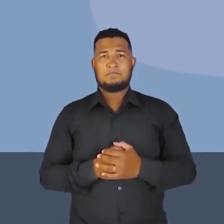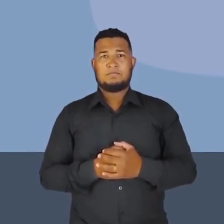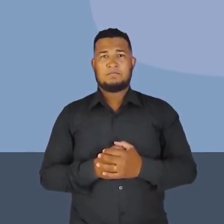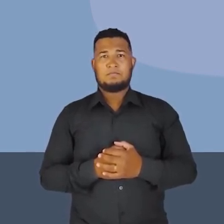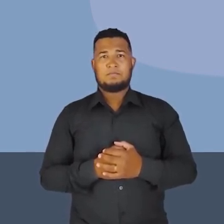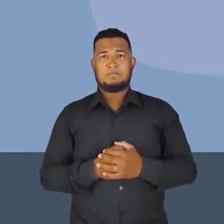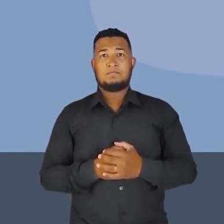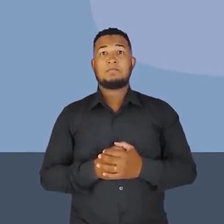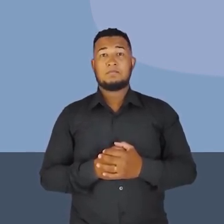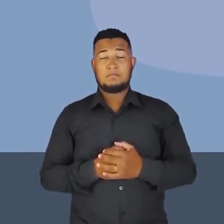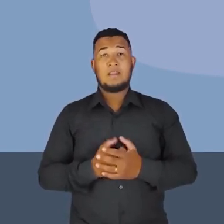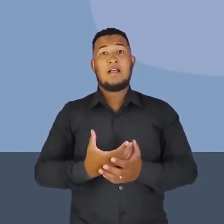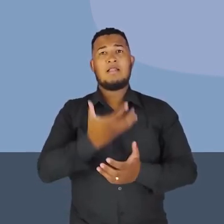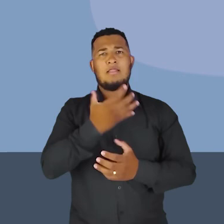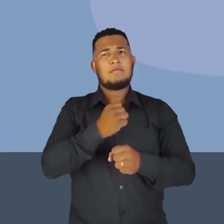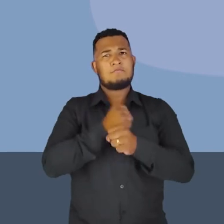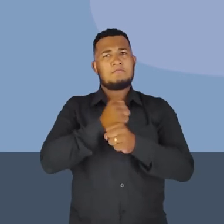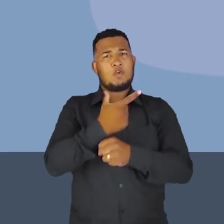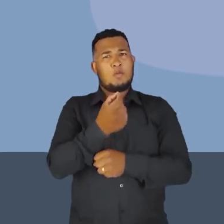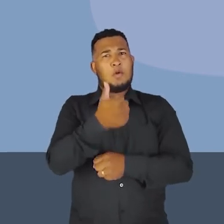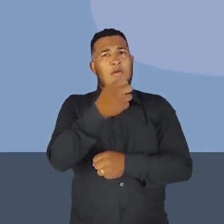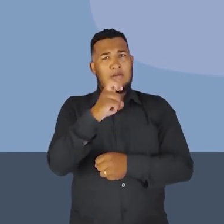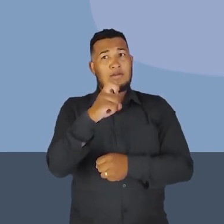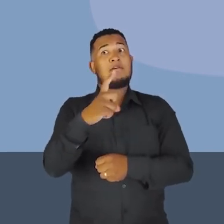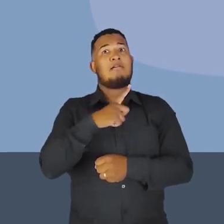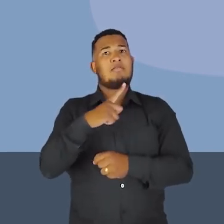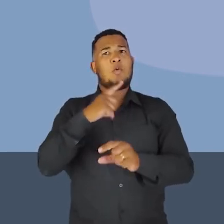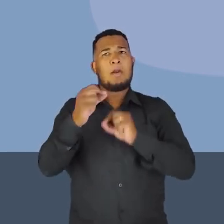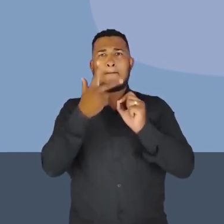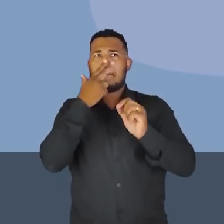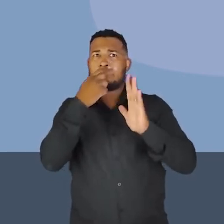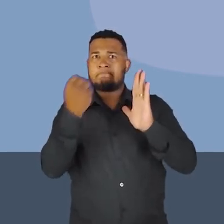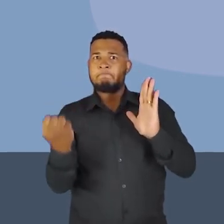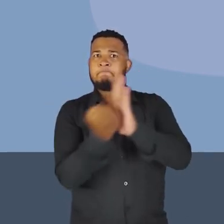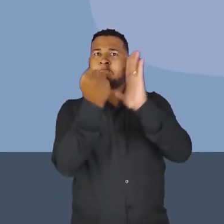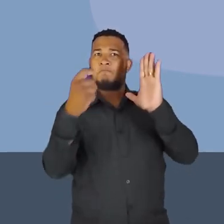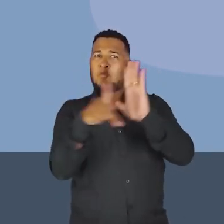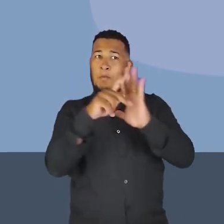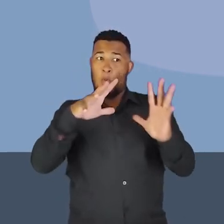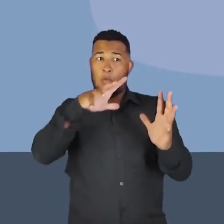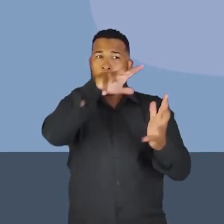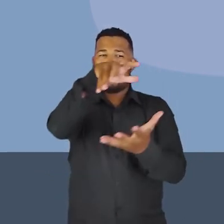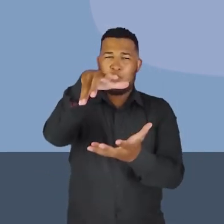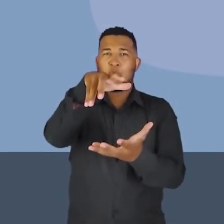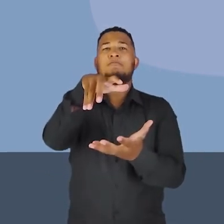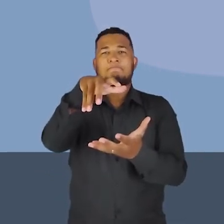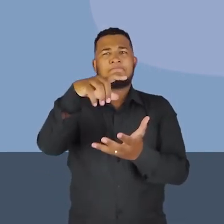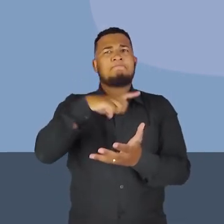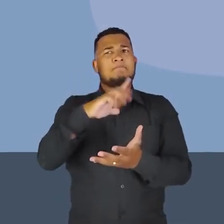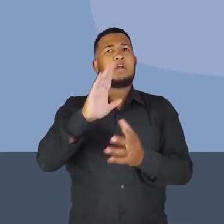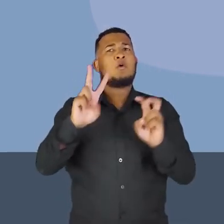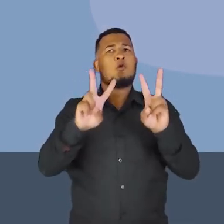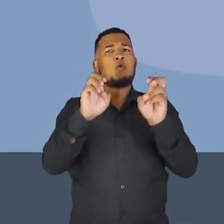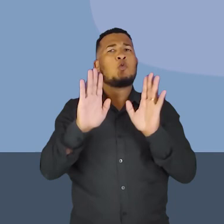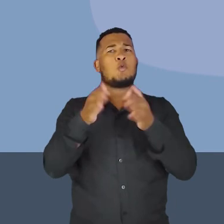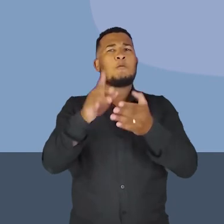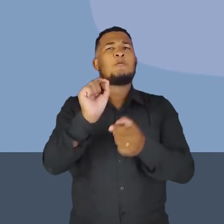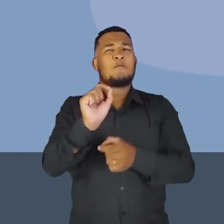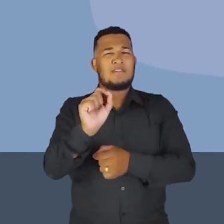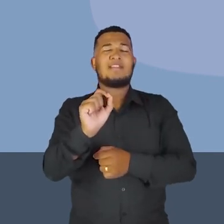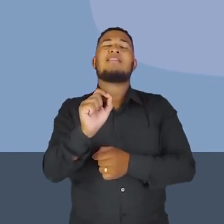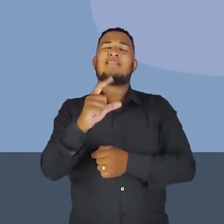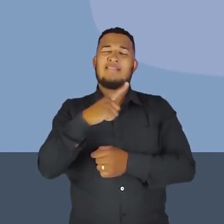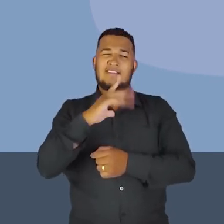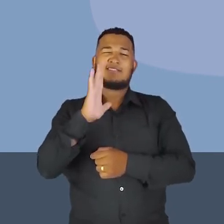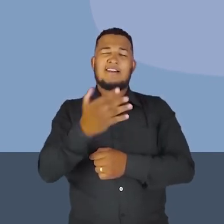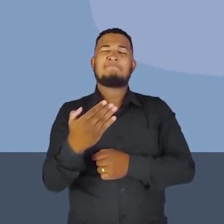Em dezembro de 2015, chegamos a um grande marco para o planeta. E o cenário escolhido foi a bela capital